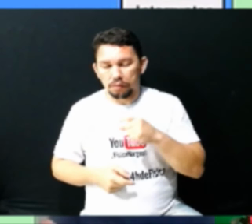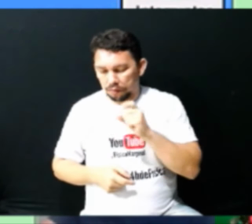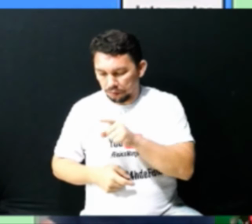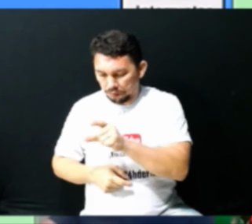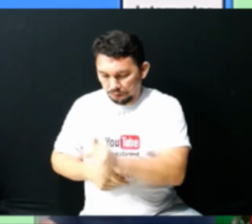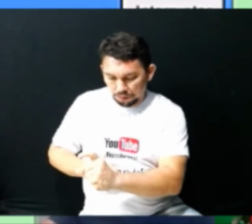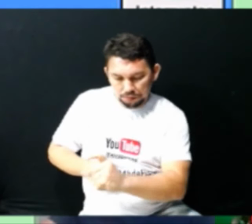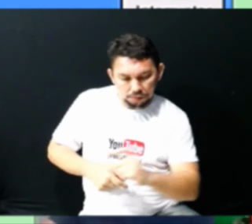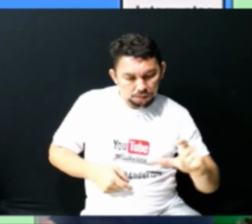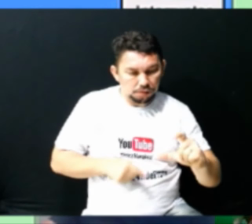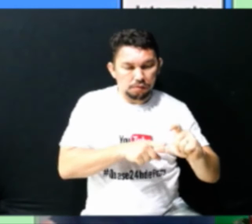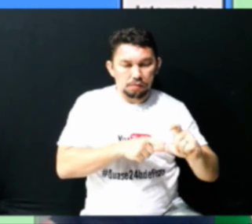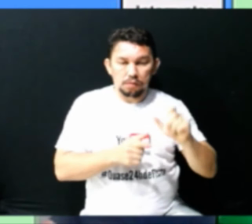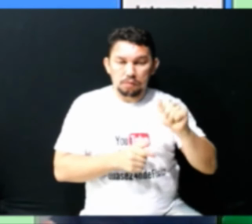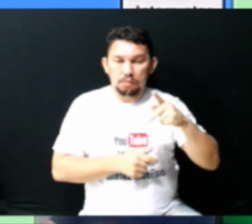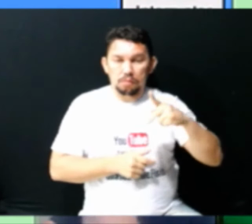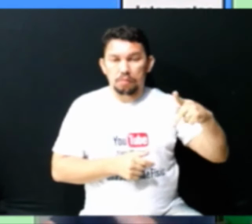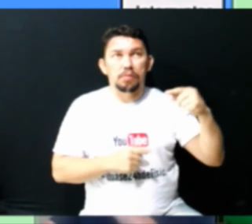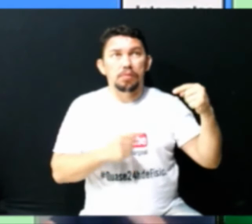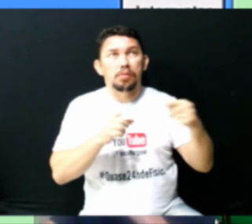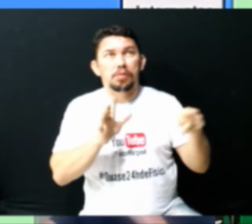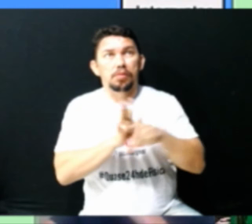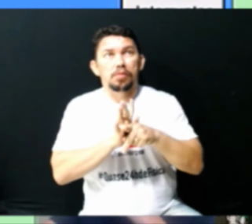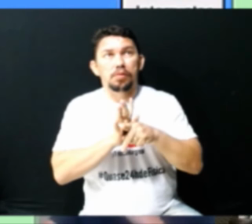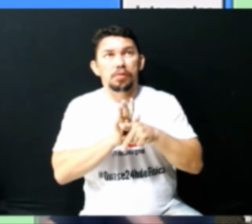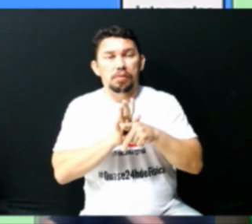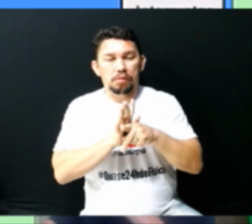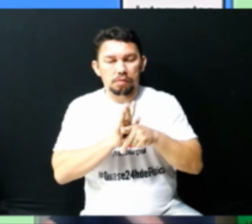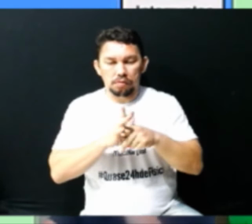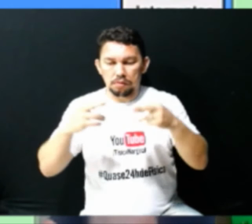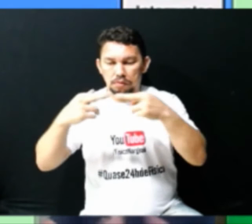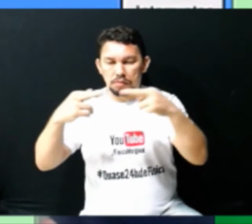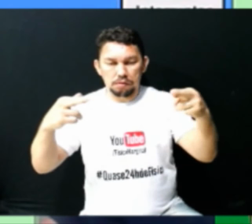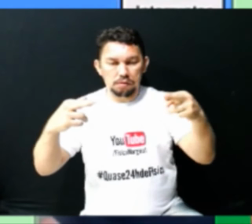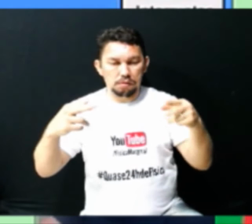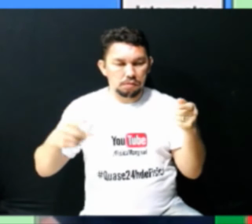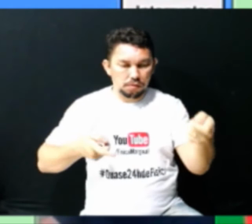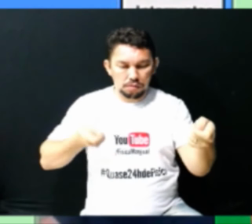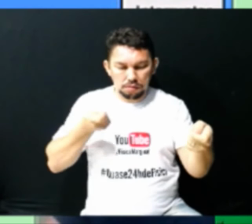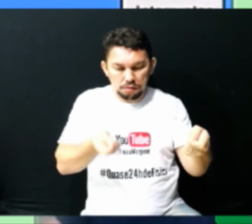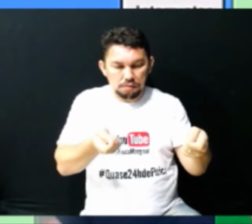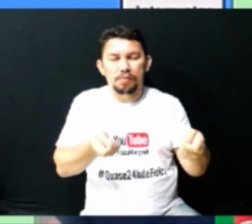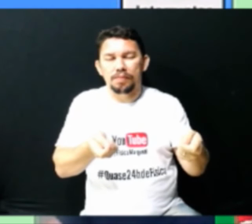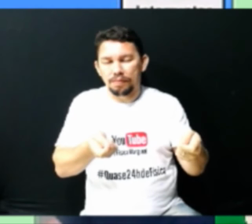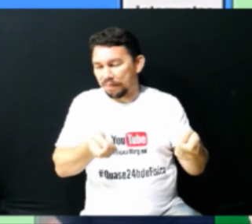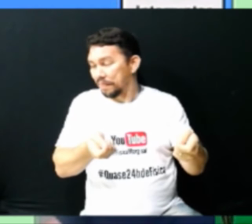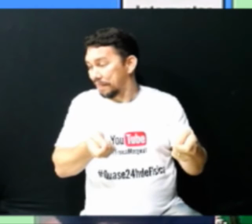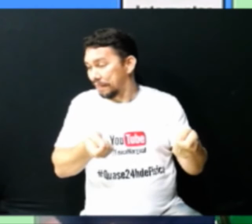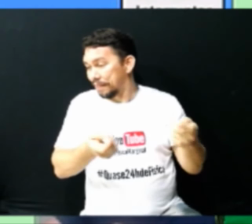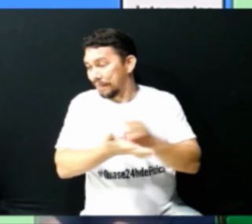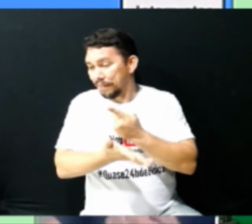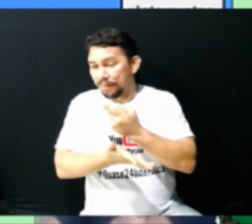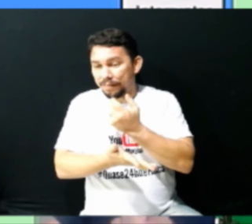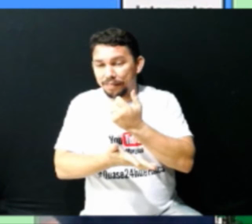Você nunca pode pegar um amperímetro e colocar em paralelo com um dos elementos. Se você resolver fazer isso, você vai provocar